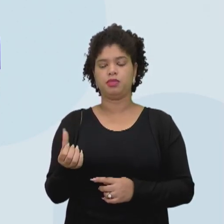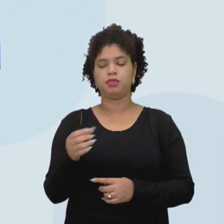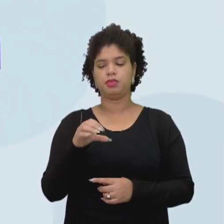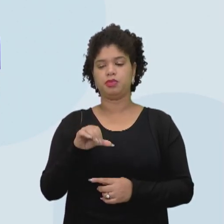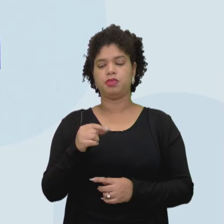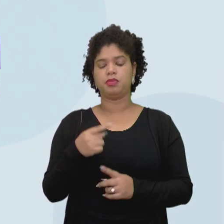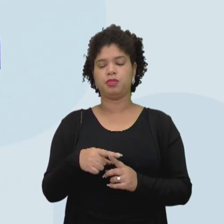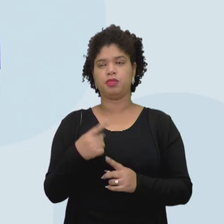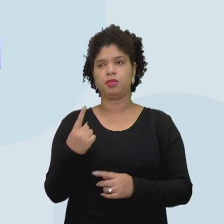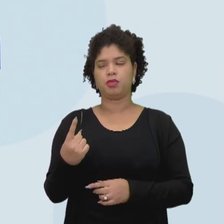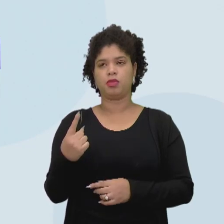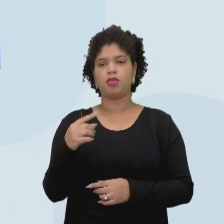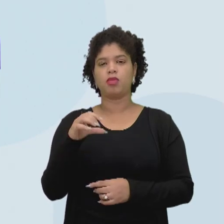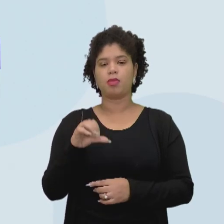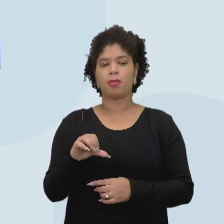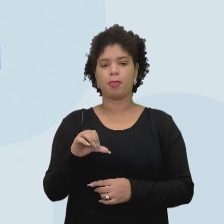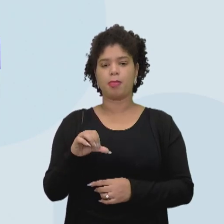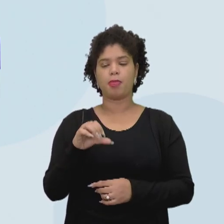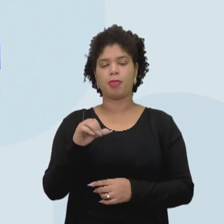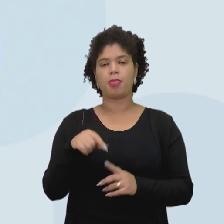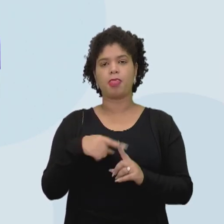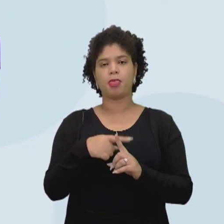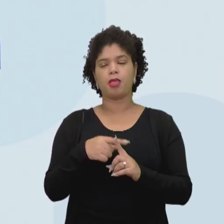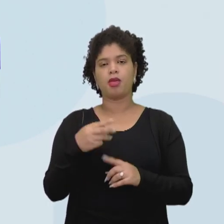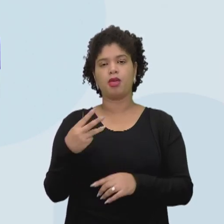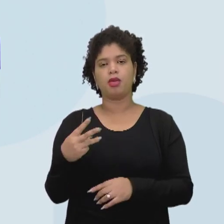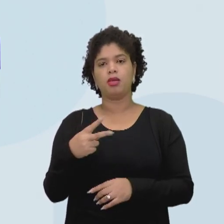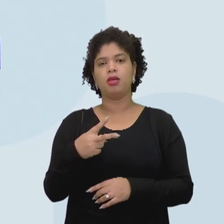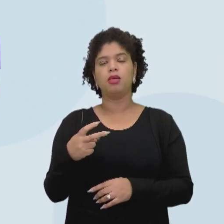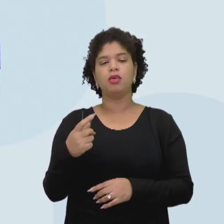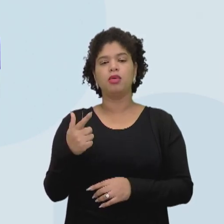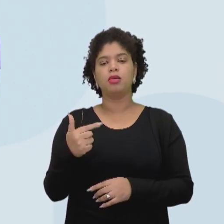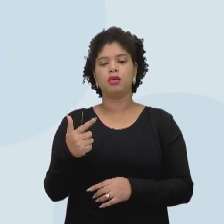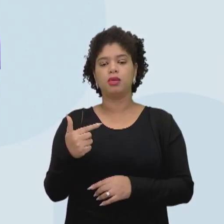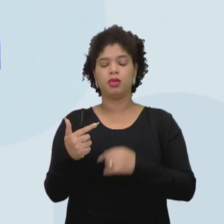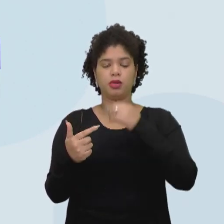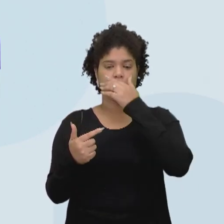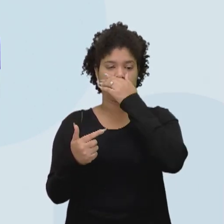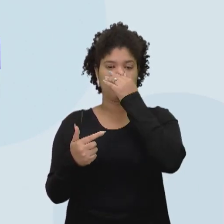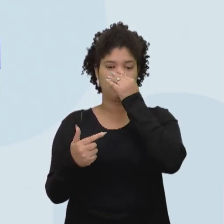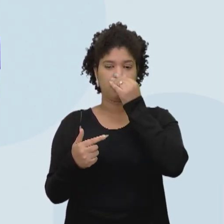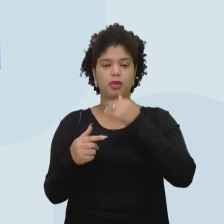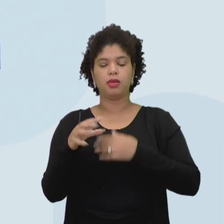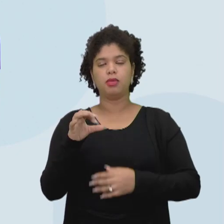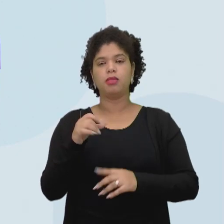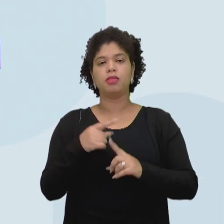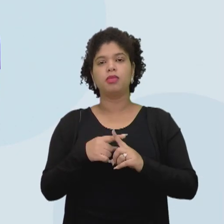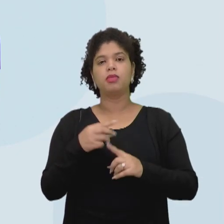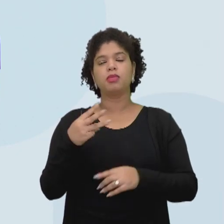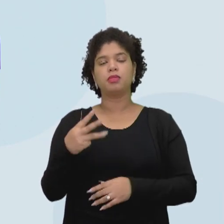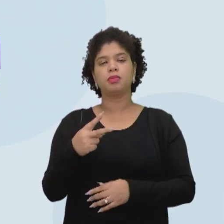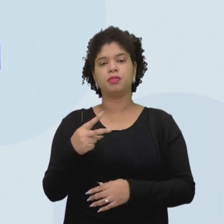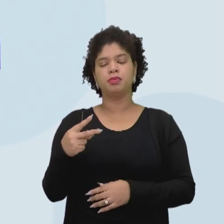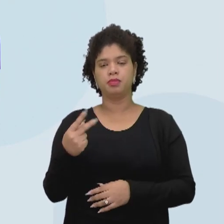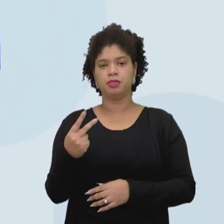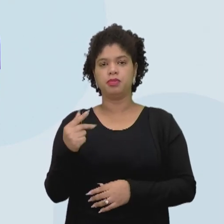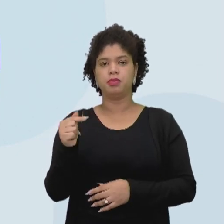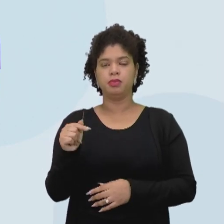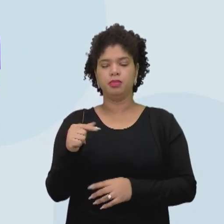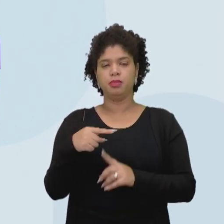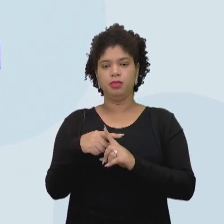9 vezes 1, 9. 9 mais 3, 12, vai 1. 9 vezes 3, 27, mais